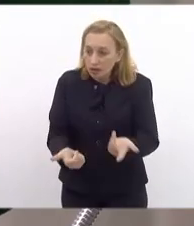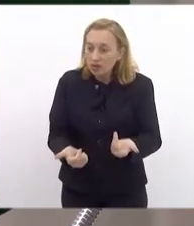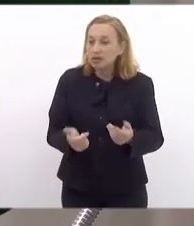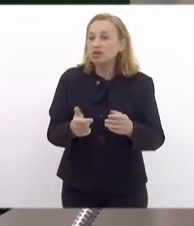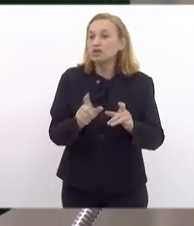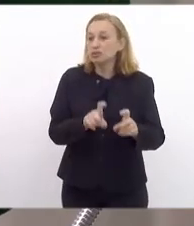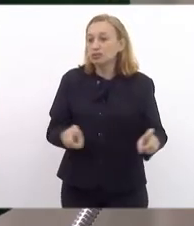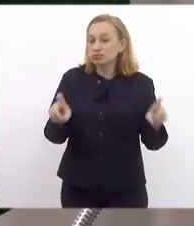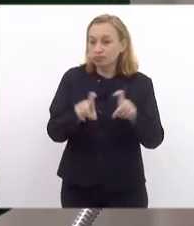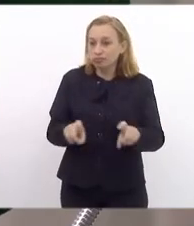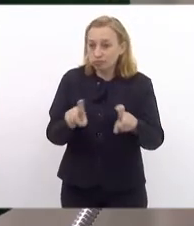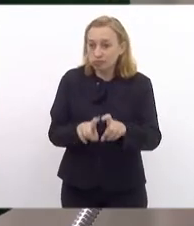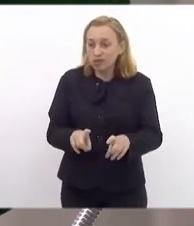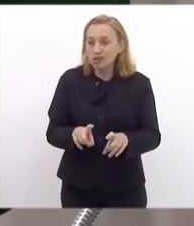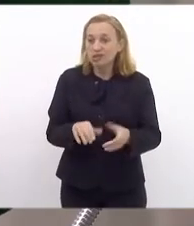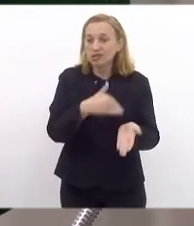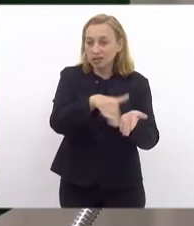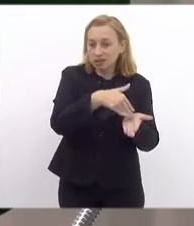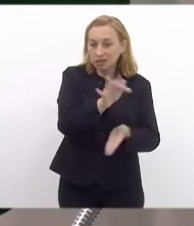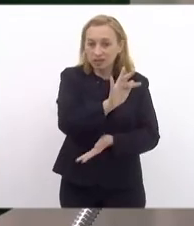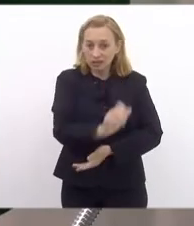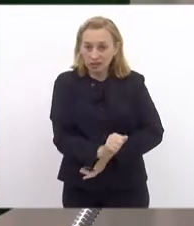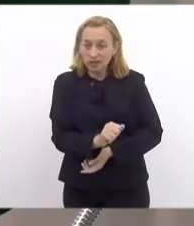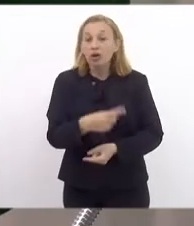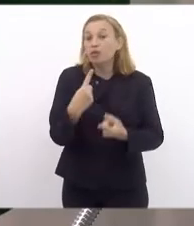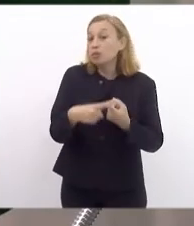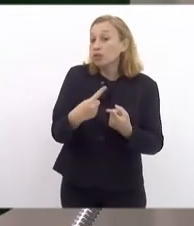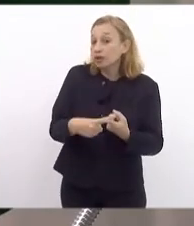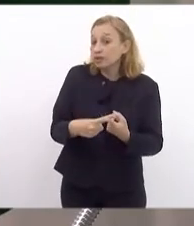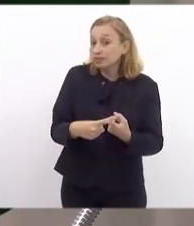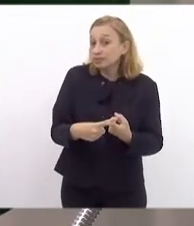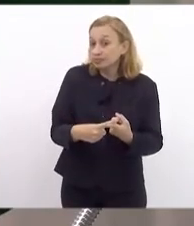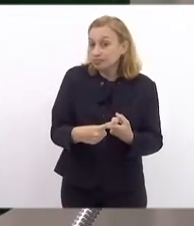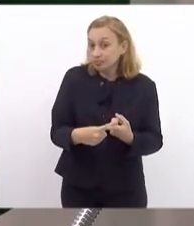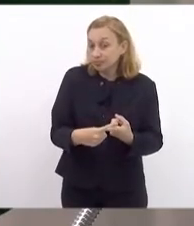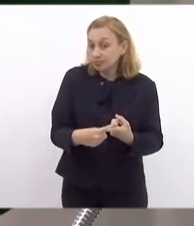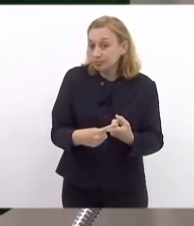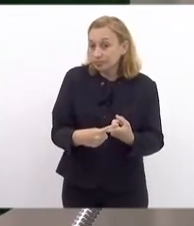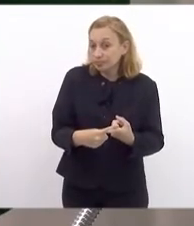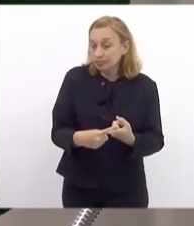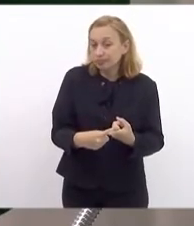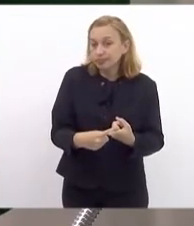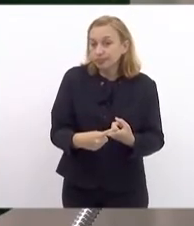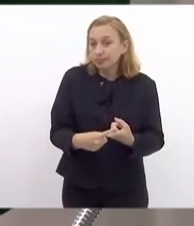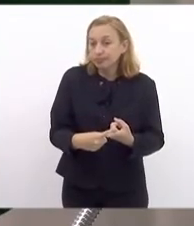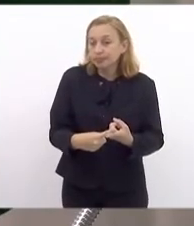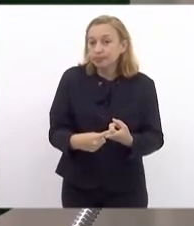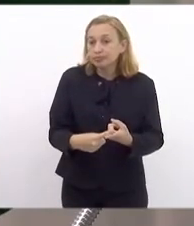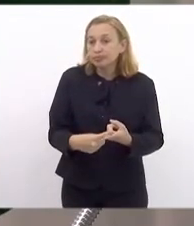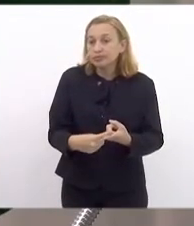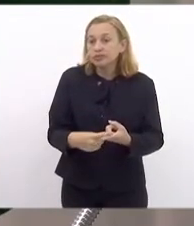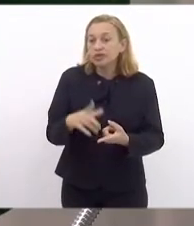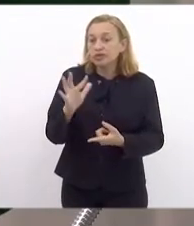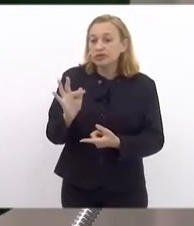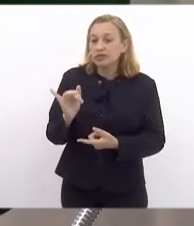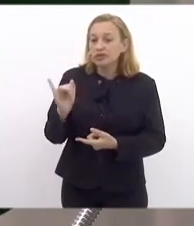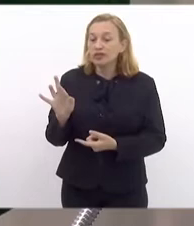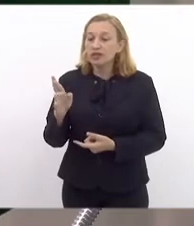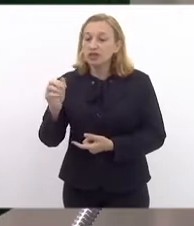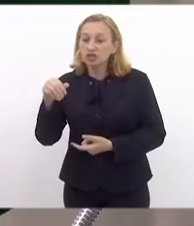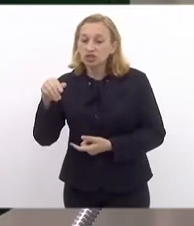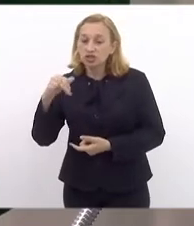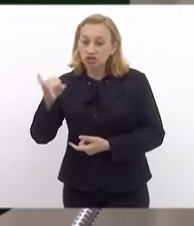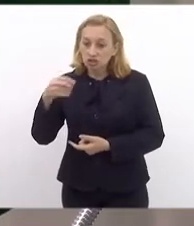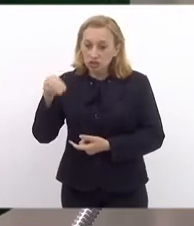computadores da secretaria de fazenda porque é o feito pela feijão também não tem valor formal legal